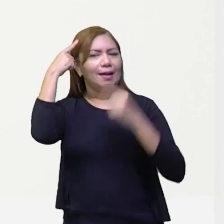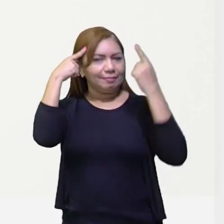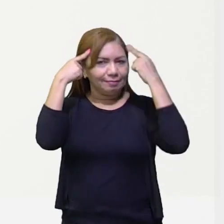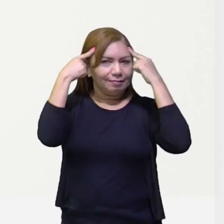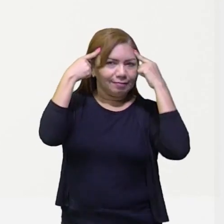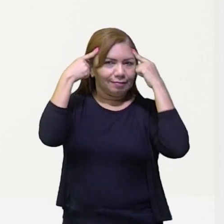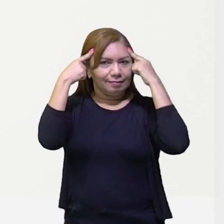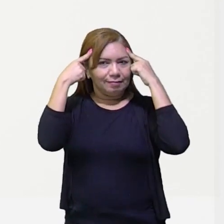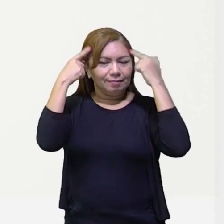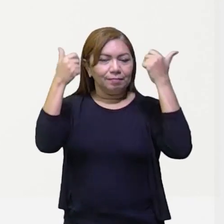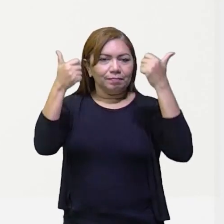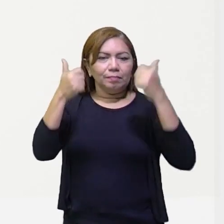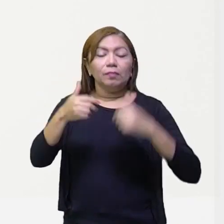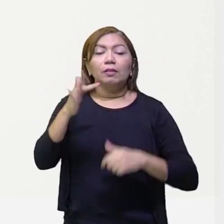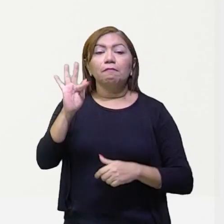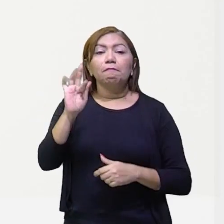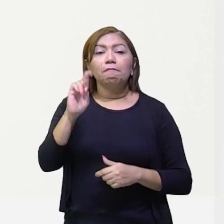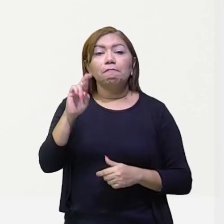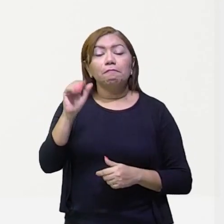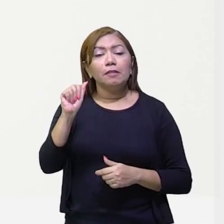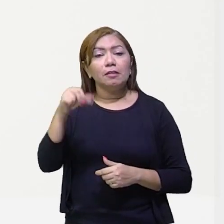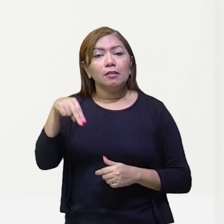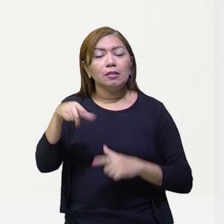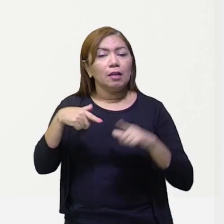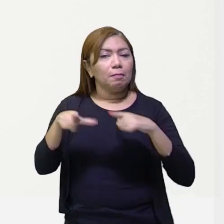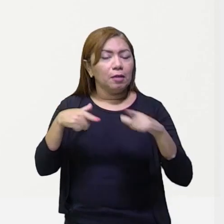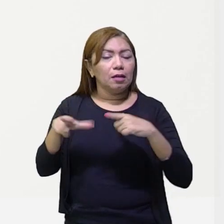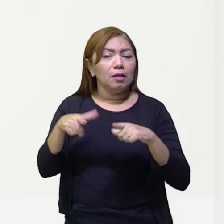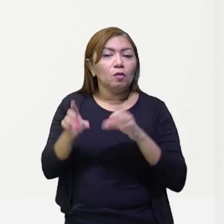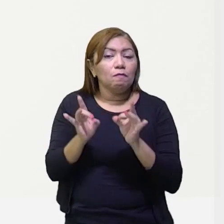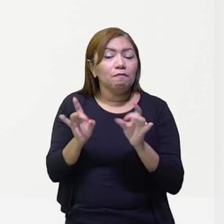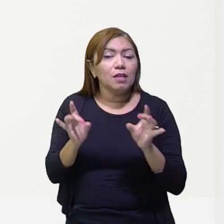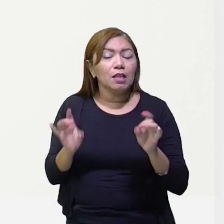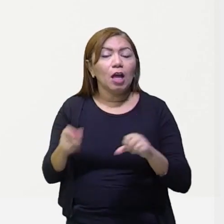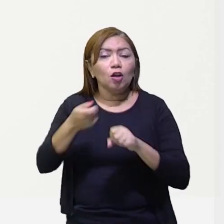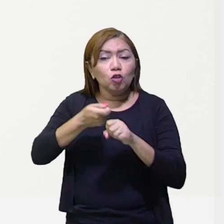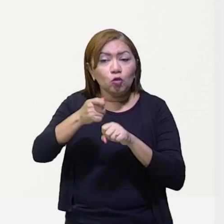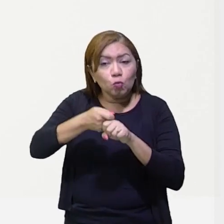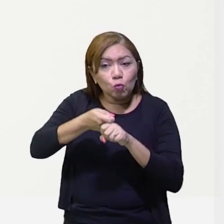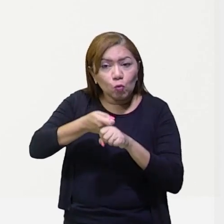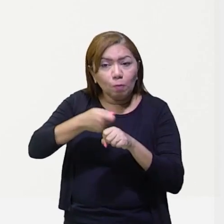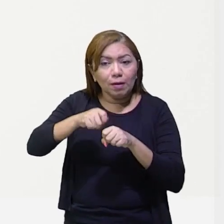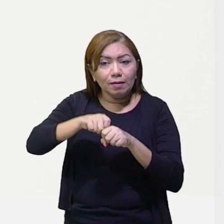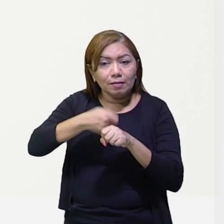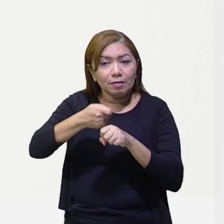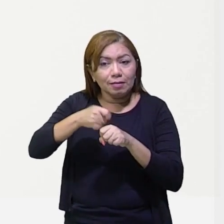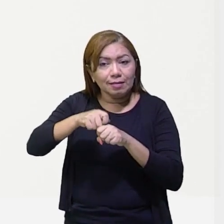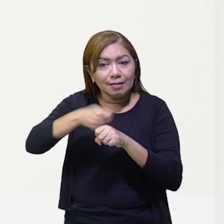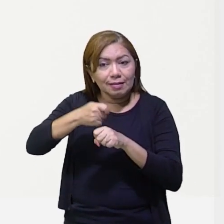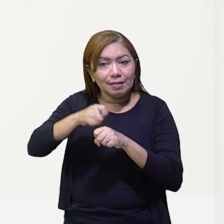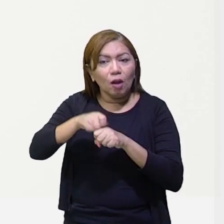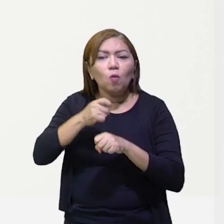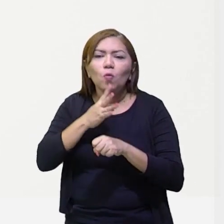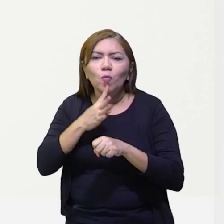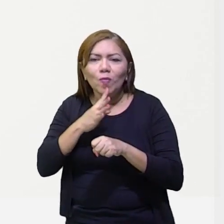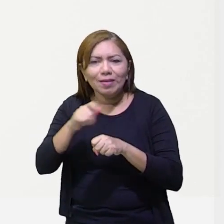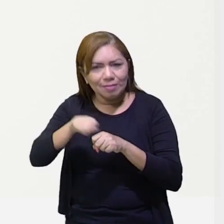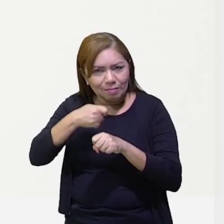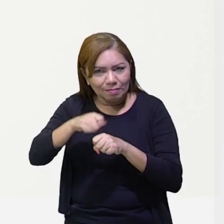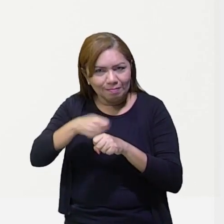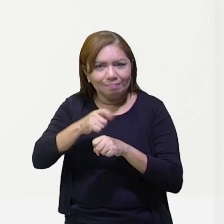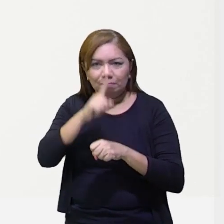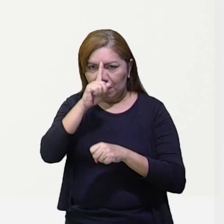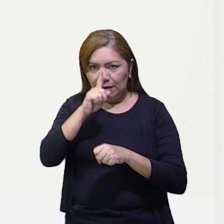Bom, Fran trabalha com venda de tucumãs na Feira do Coroado. Certo dia,